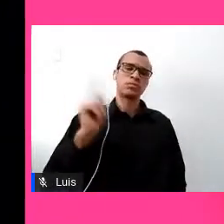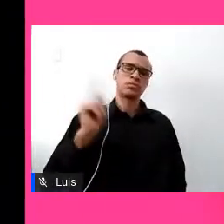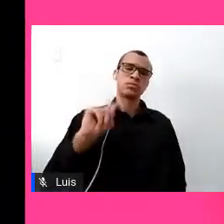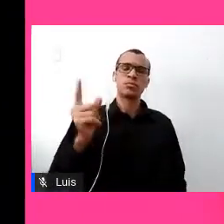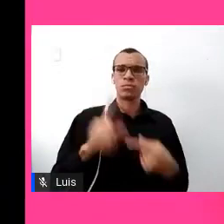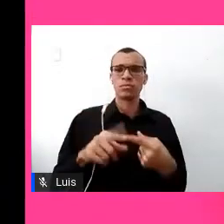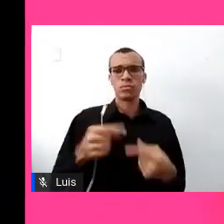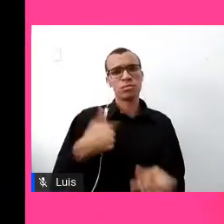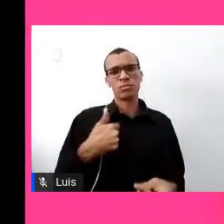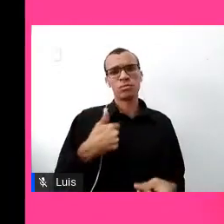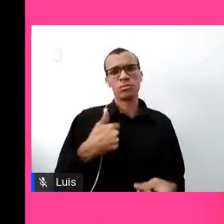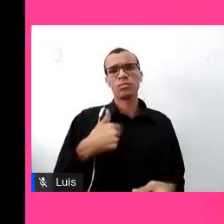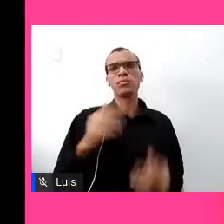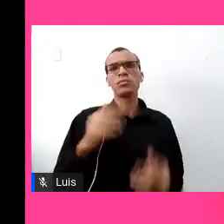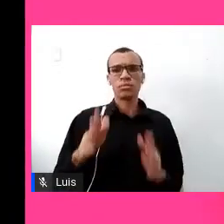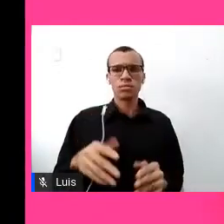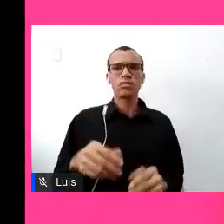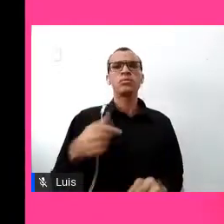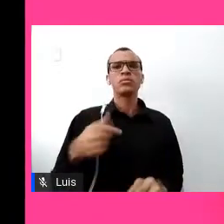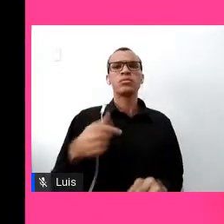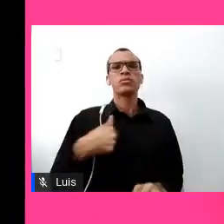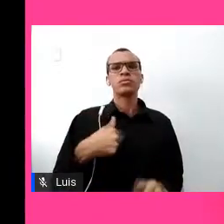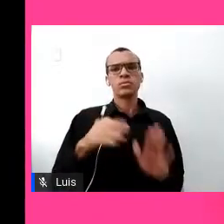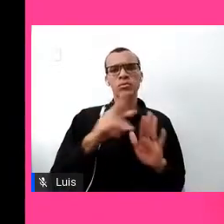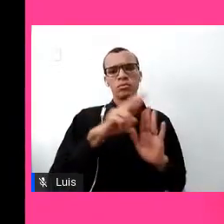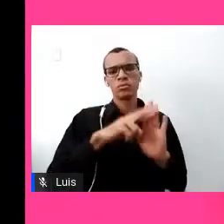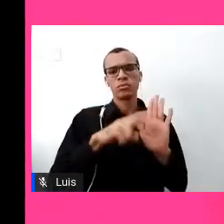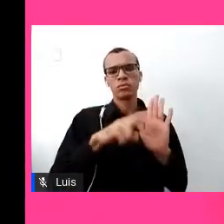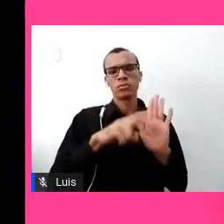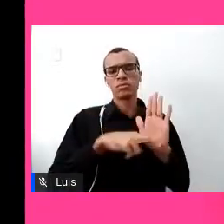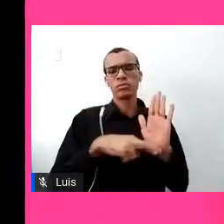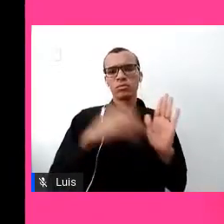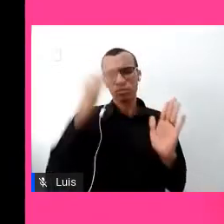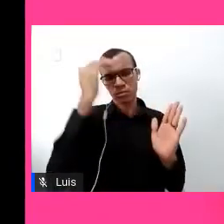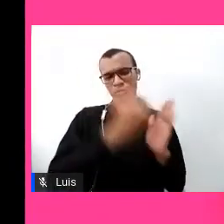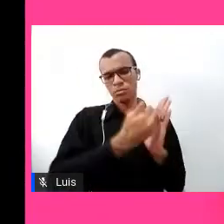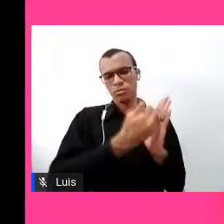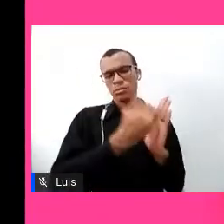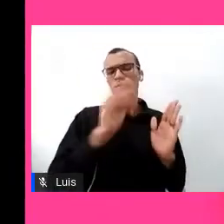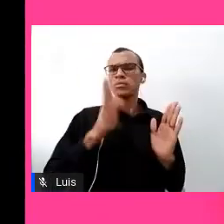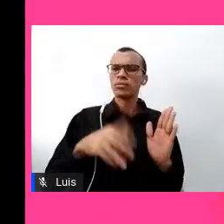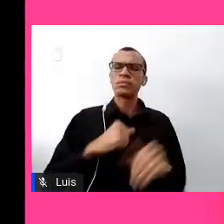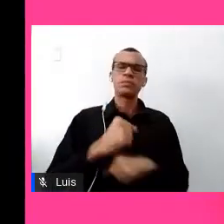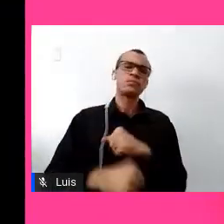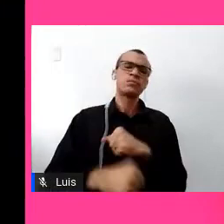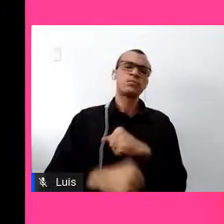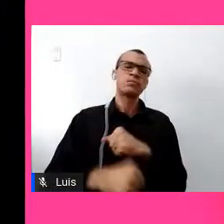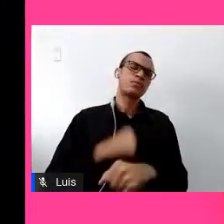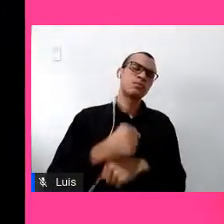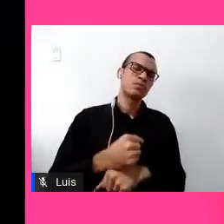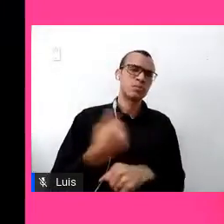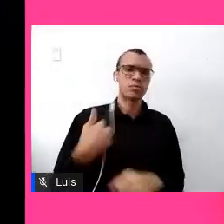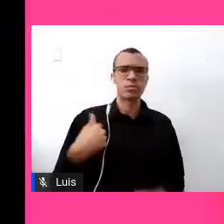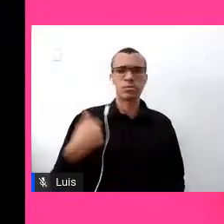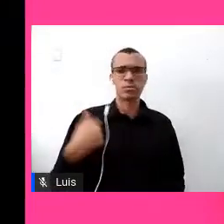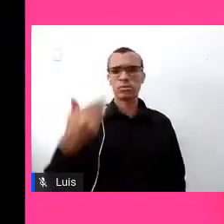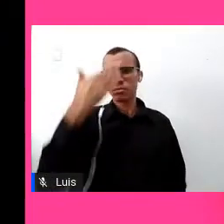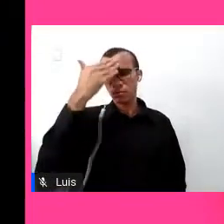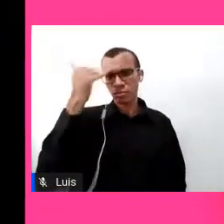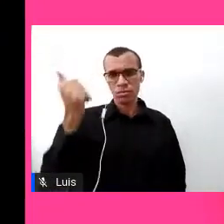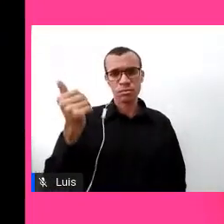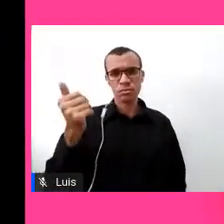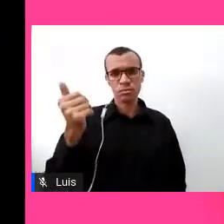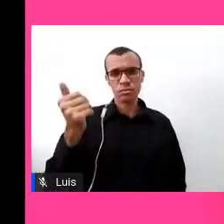já é uma regra que eu tenho ela adotada e eu uso essa regra há muito tempo. Então, eu não vou